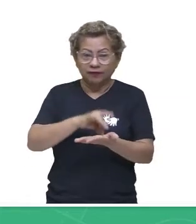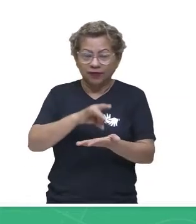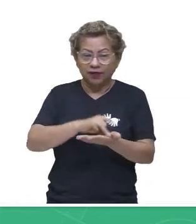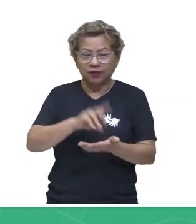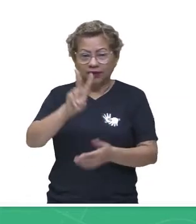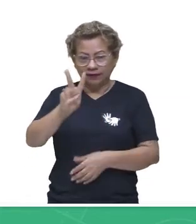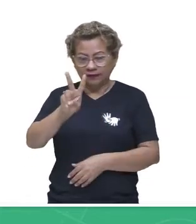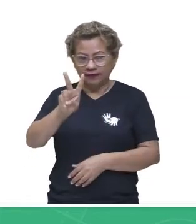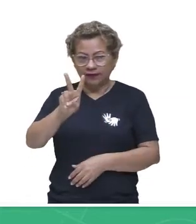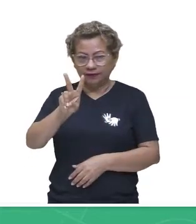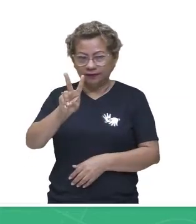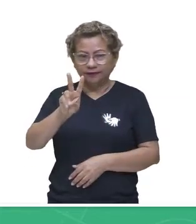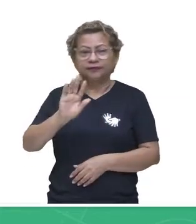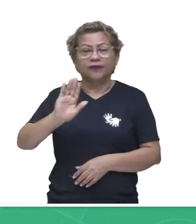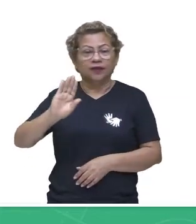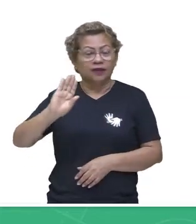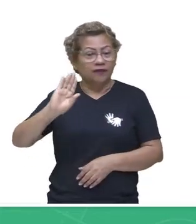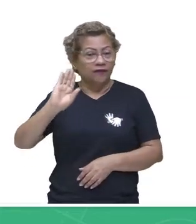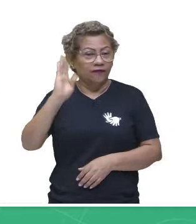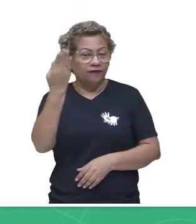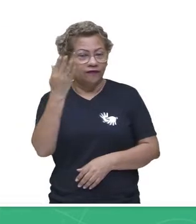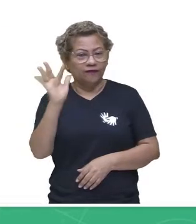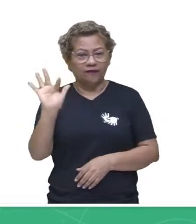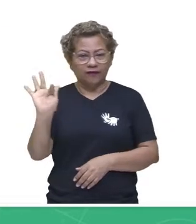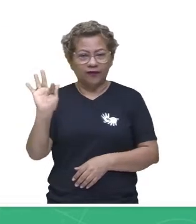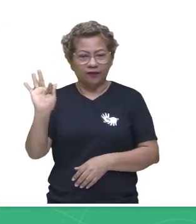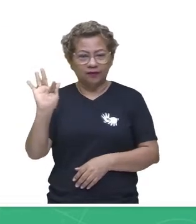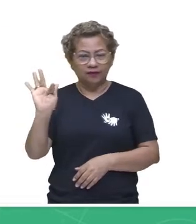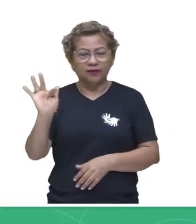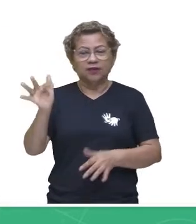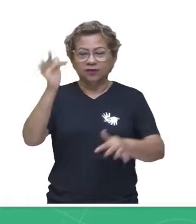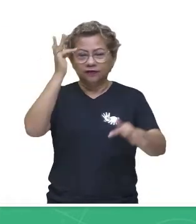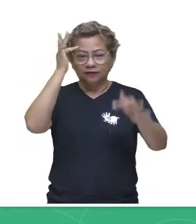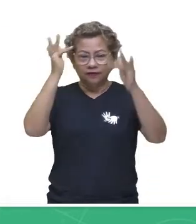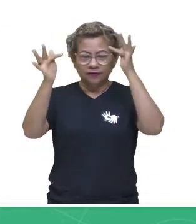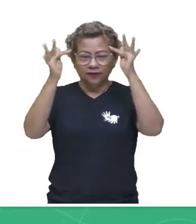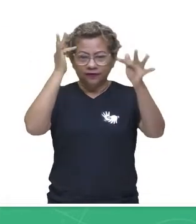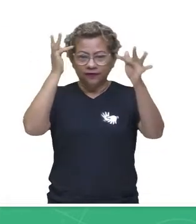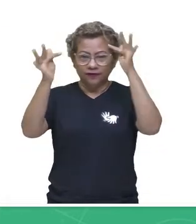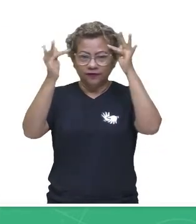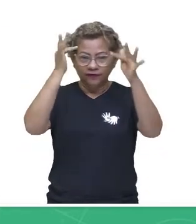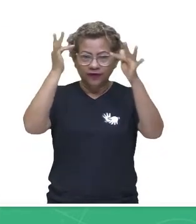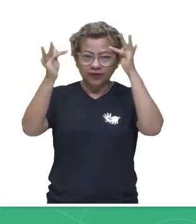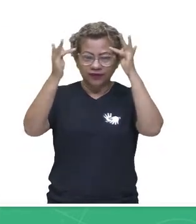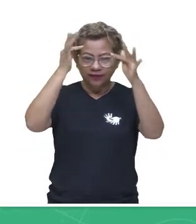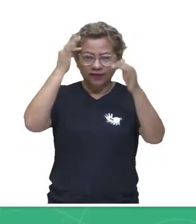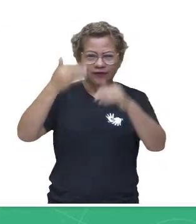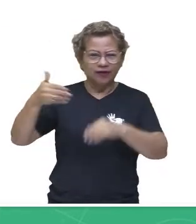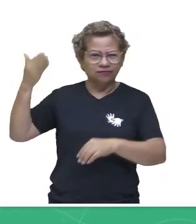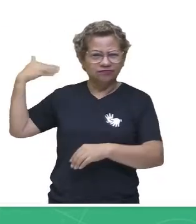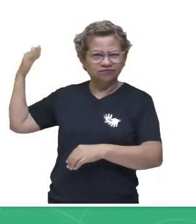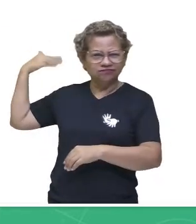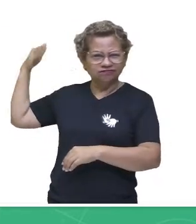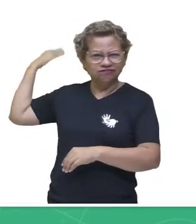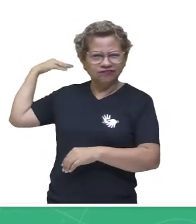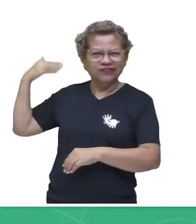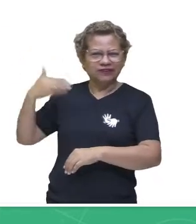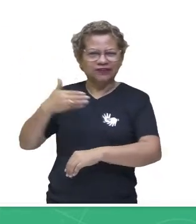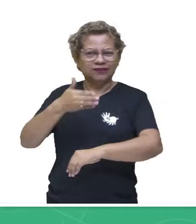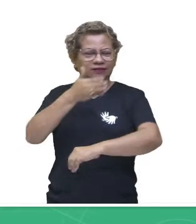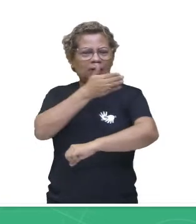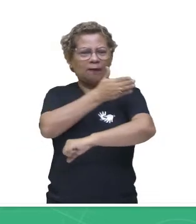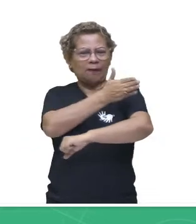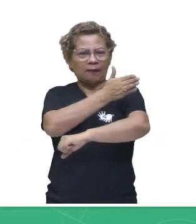V, as verdadeiras, e F, as falsas, sobre filosofia medieval, perfeito? Então nós temos aí